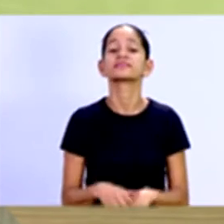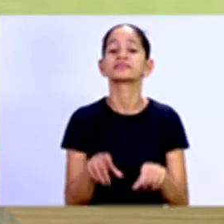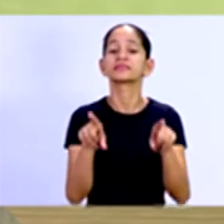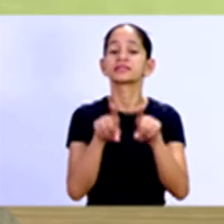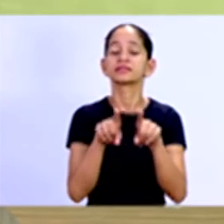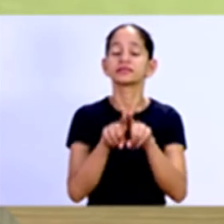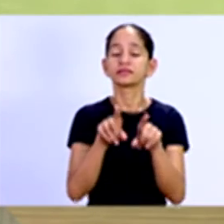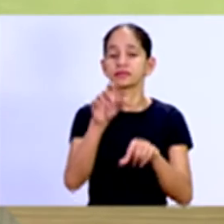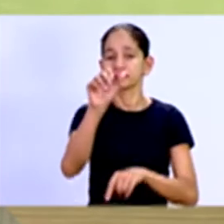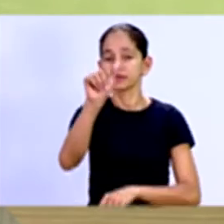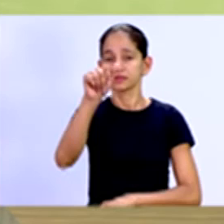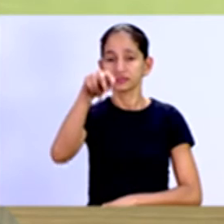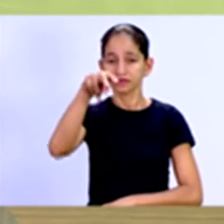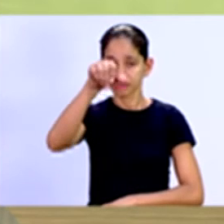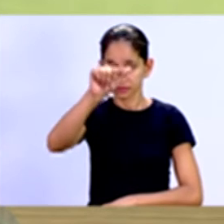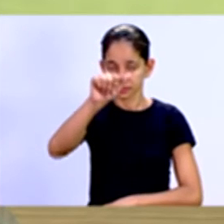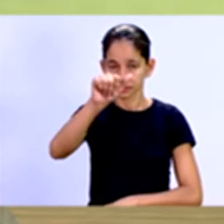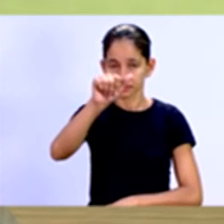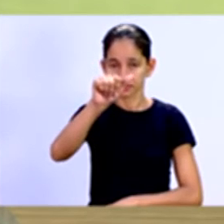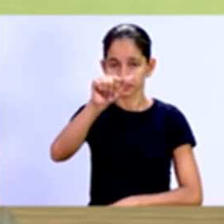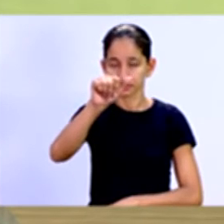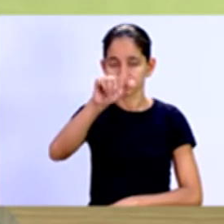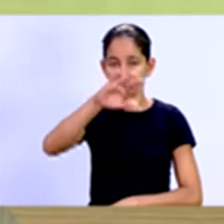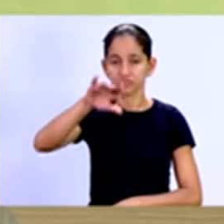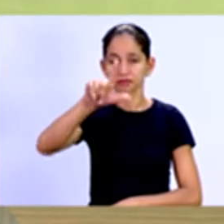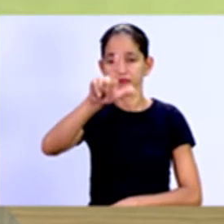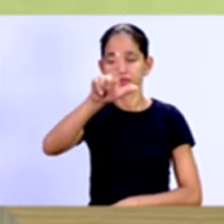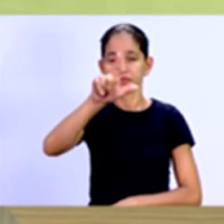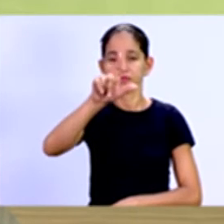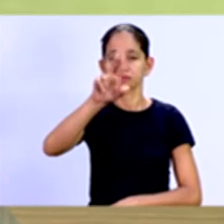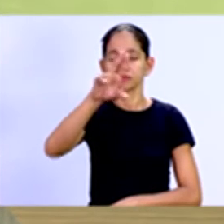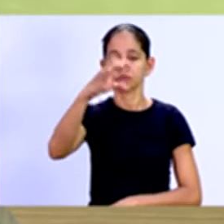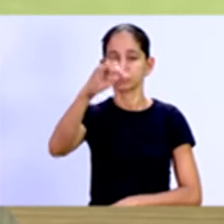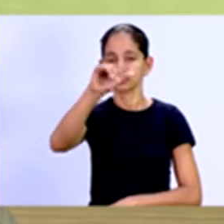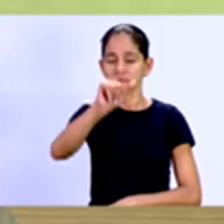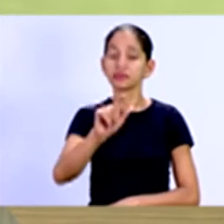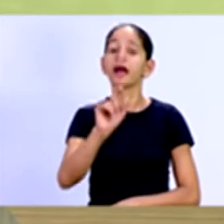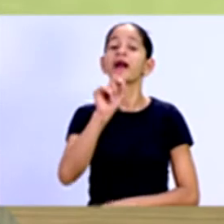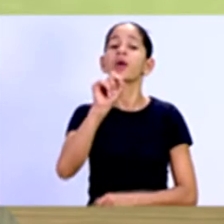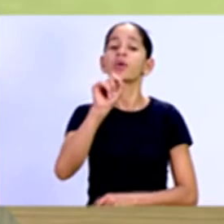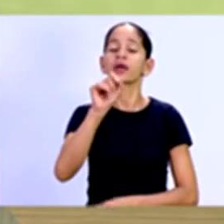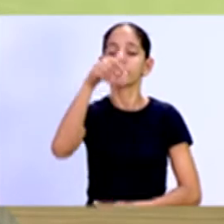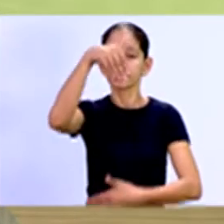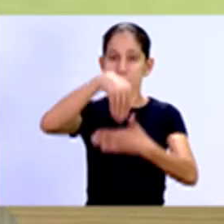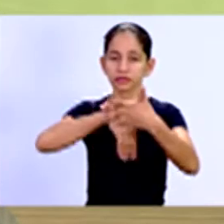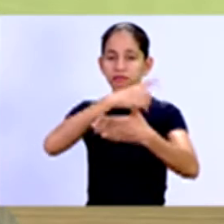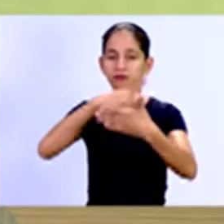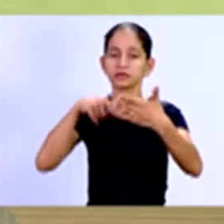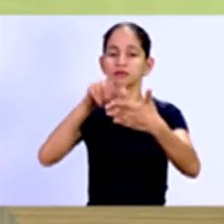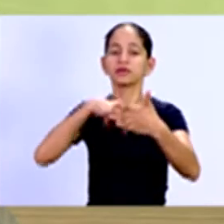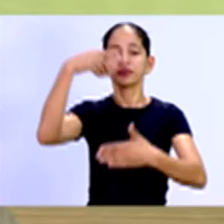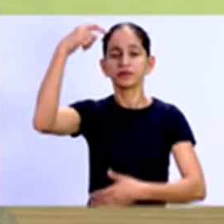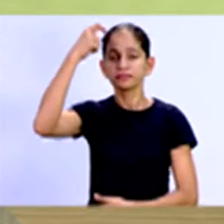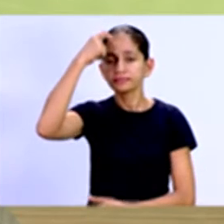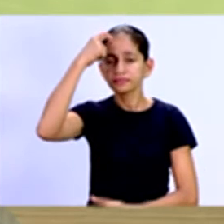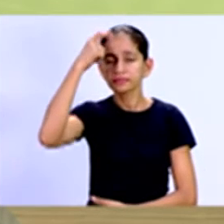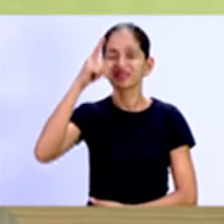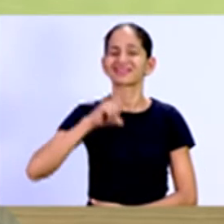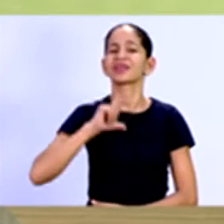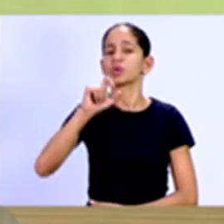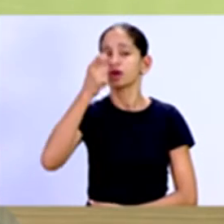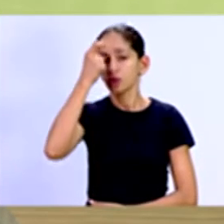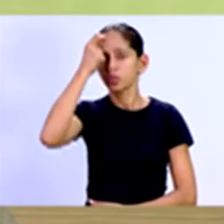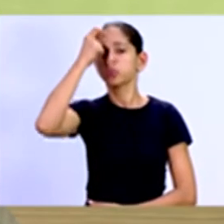a Ana Lúcia e a sua colega fala sobre a forma de voto consciente, faz com que nós pensemos também no